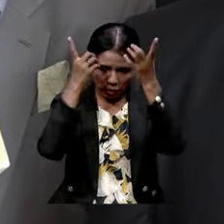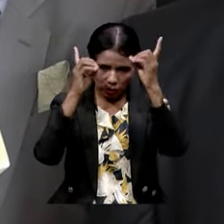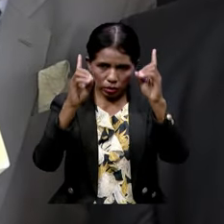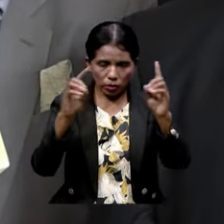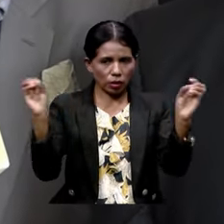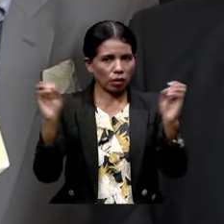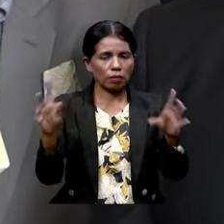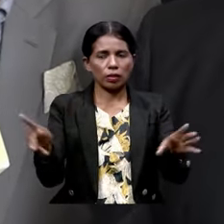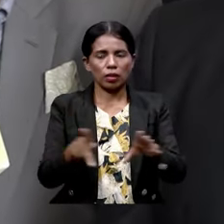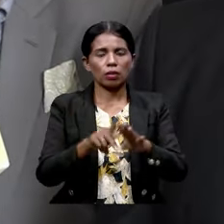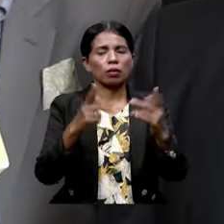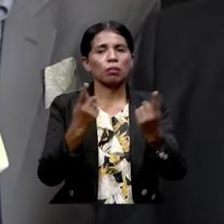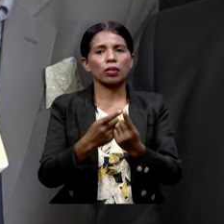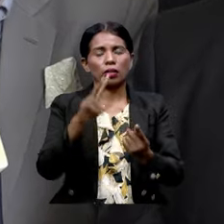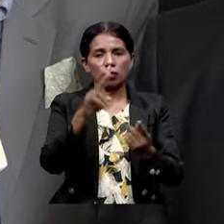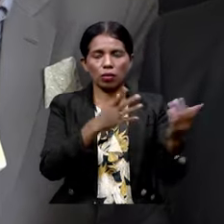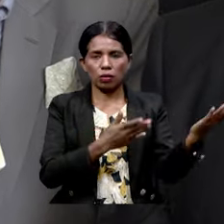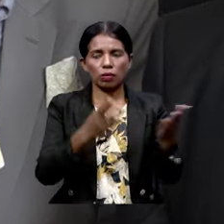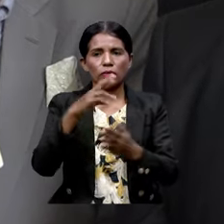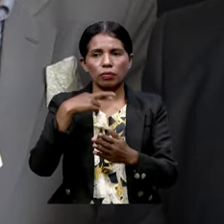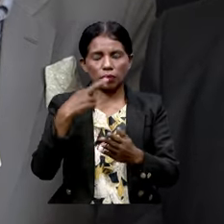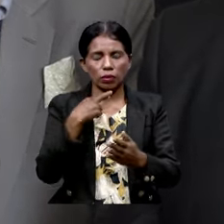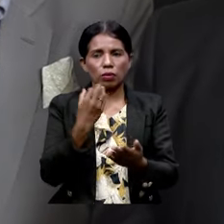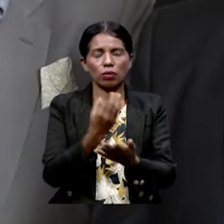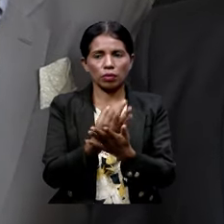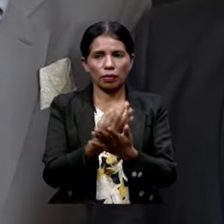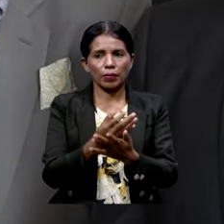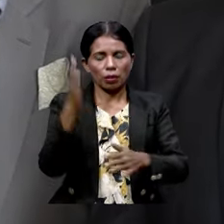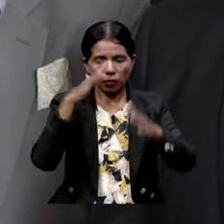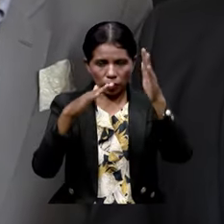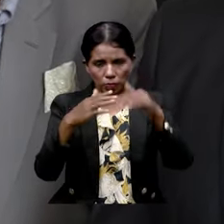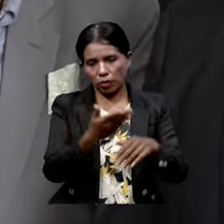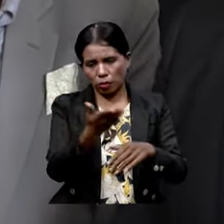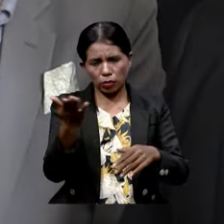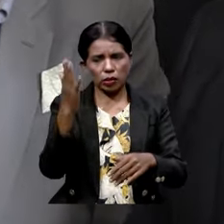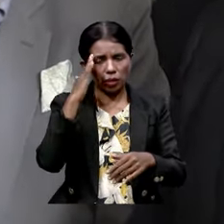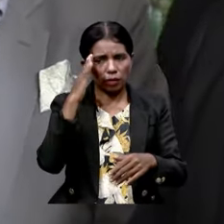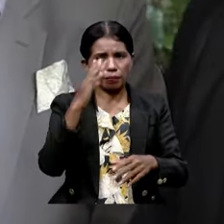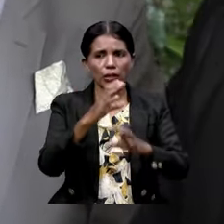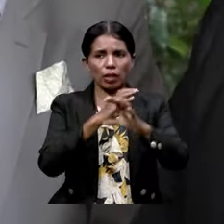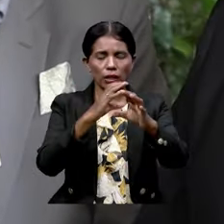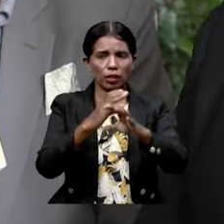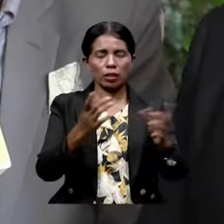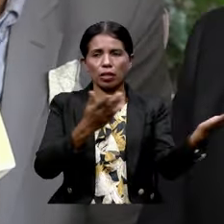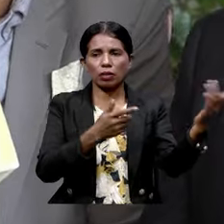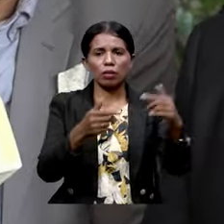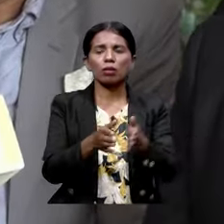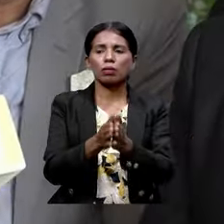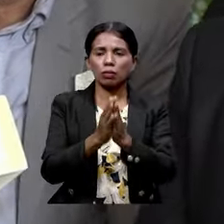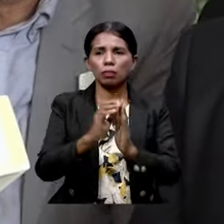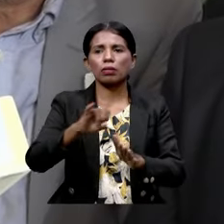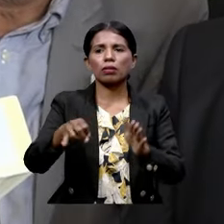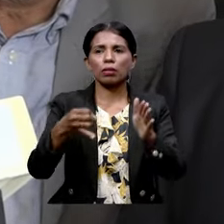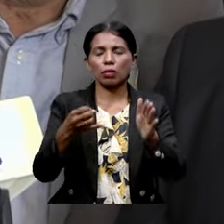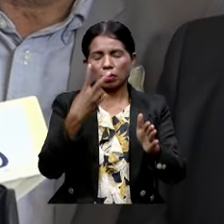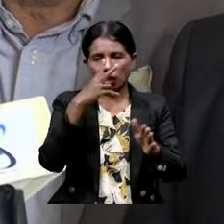parte, companhia Rua Ritma, que importa fos, subsídio. E o problema é que nós vamos ser até na casa, que a gente vai ser mamu com mais, a gente vai ser jornalista, a gente